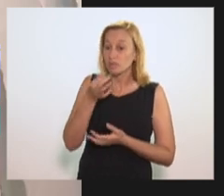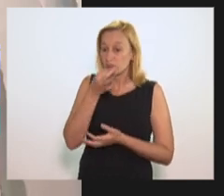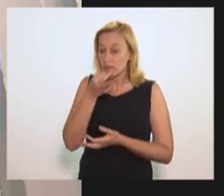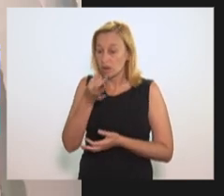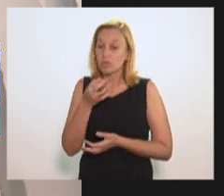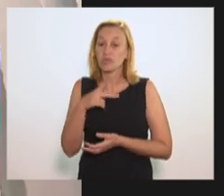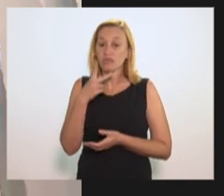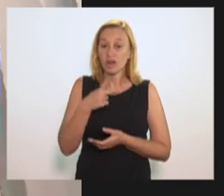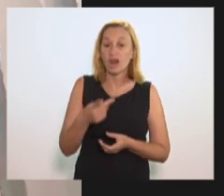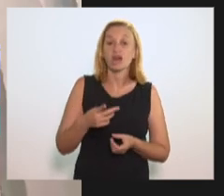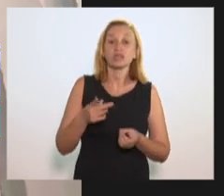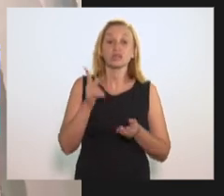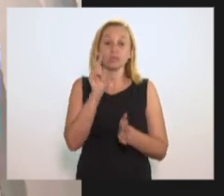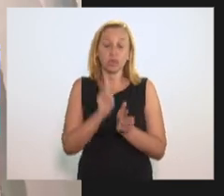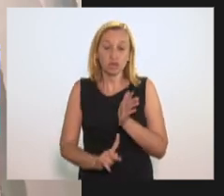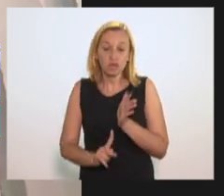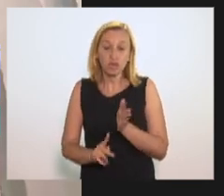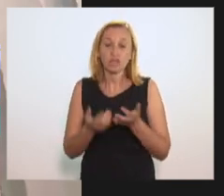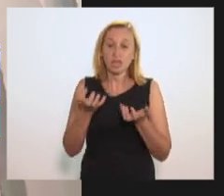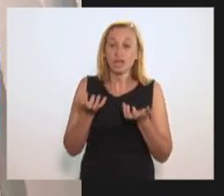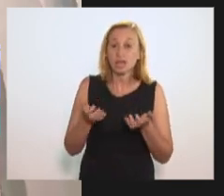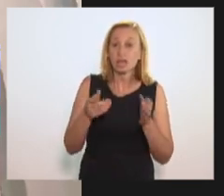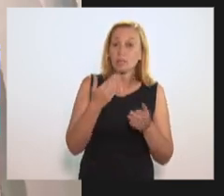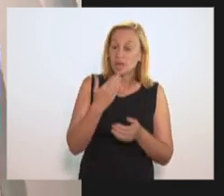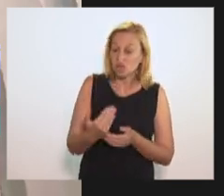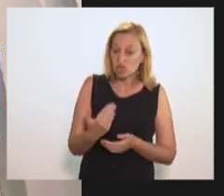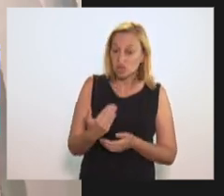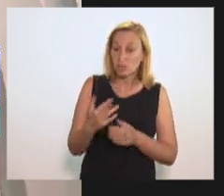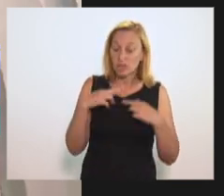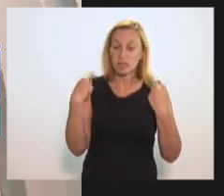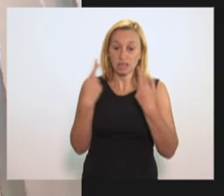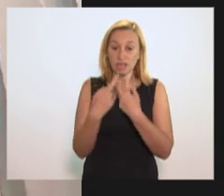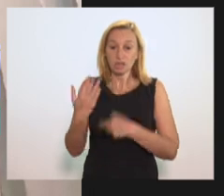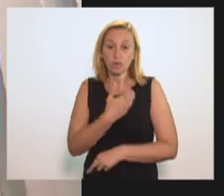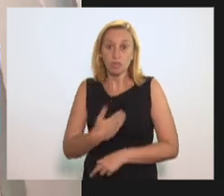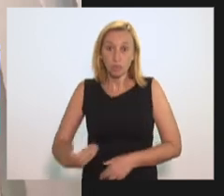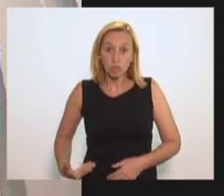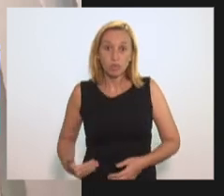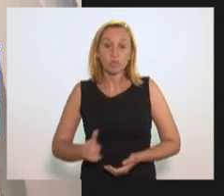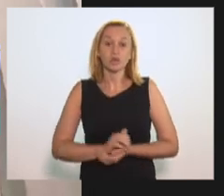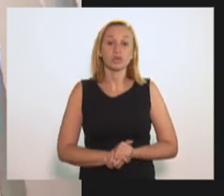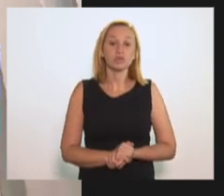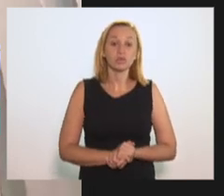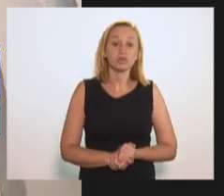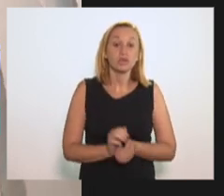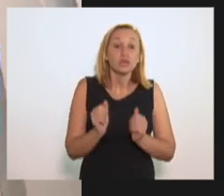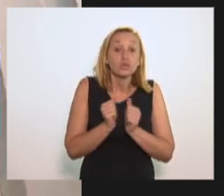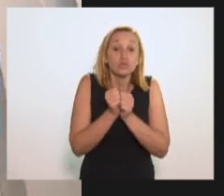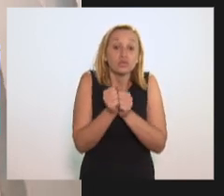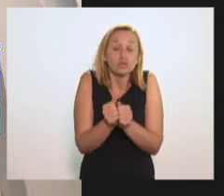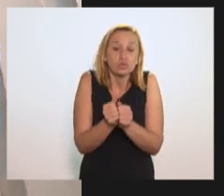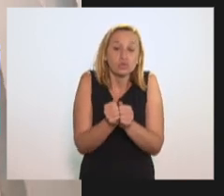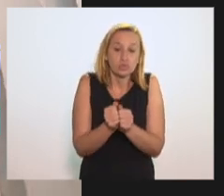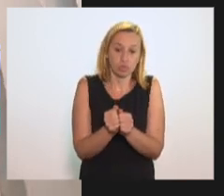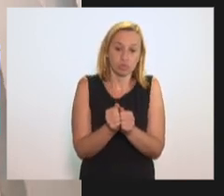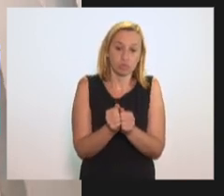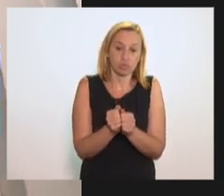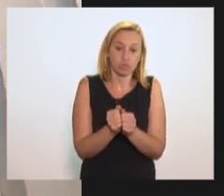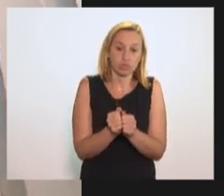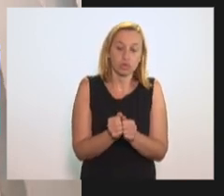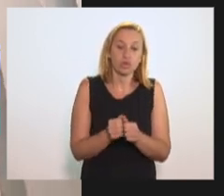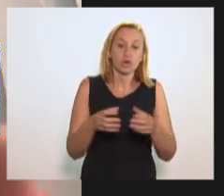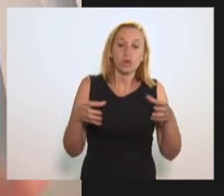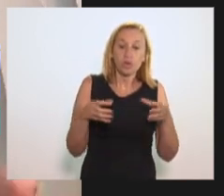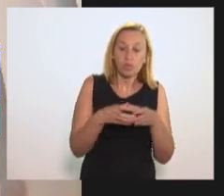projeto e queria pedir para que essa audiência pública seja em conjunto com a comissão de